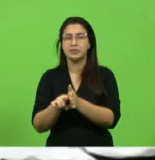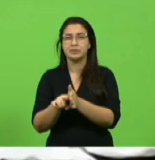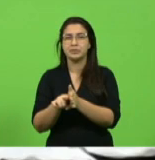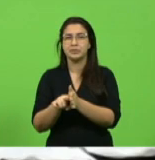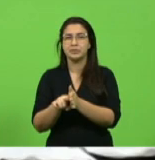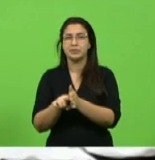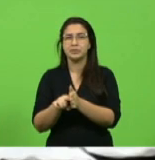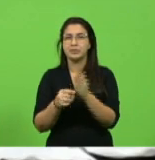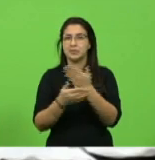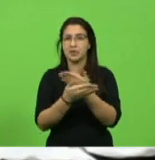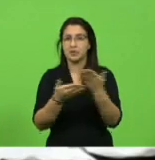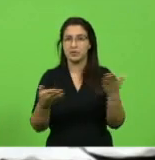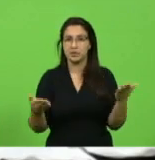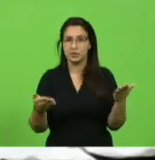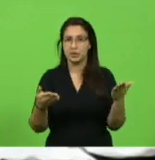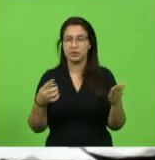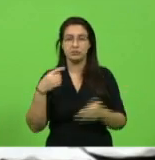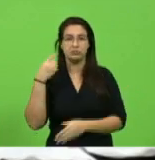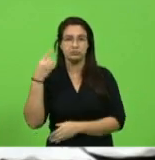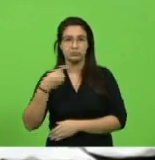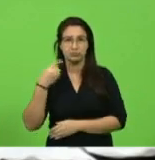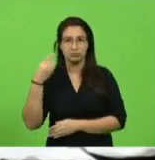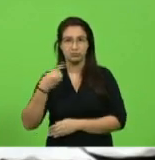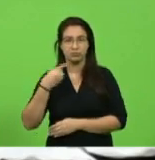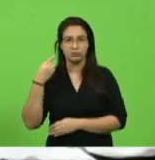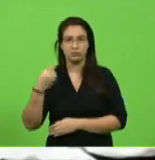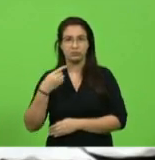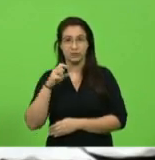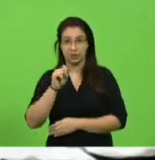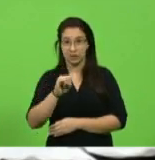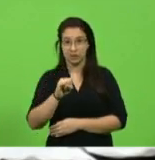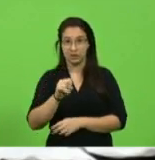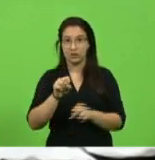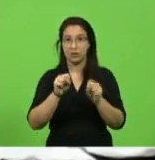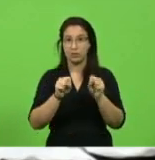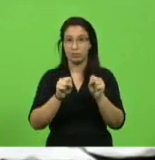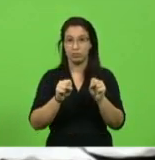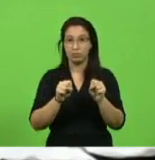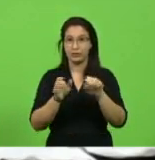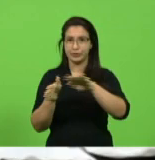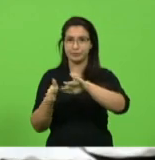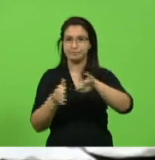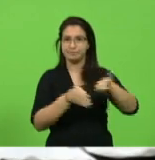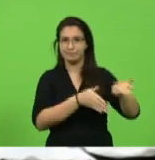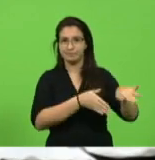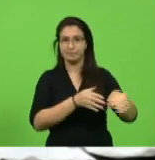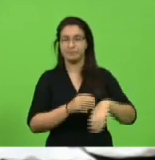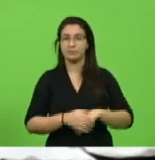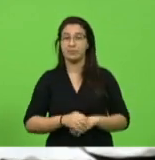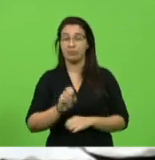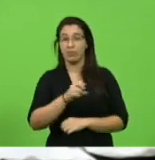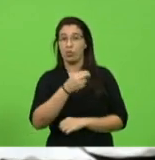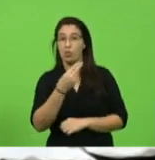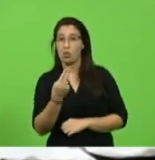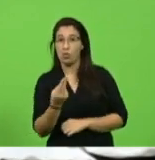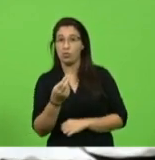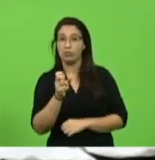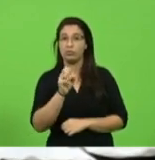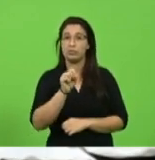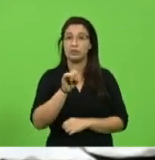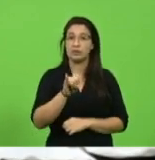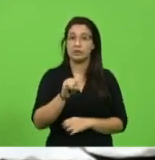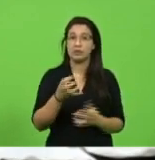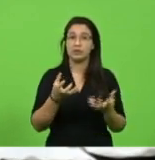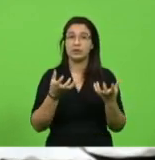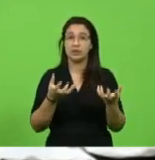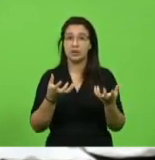os ilustres advogados se nós podemos superar essa fase ou se há a presença de alguém que queira